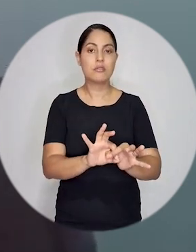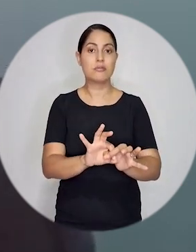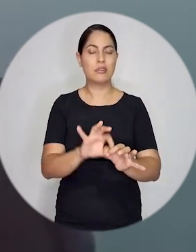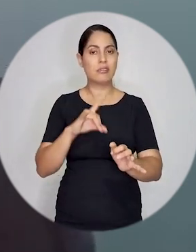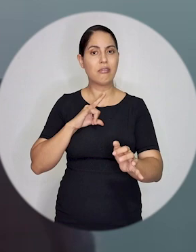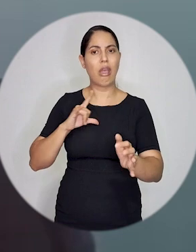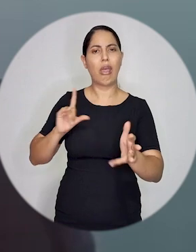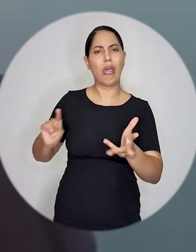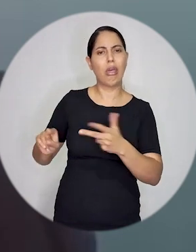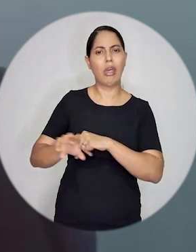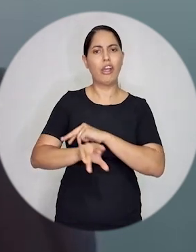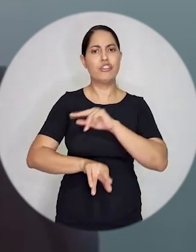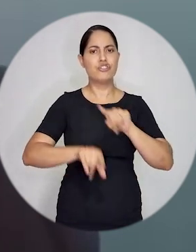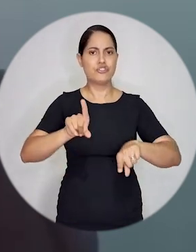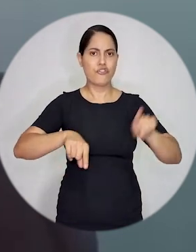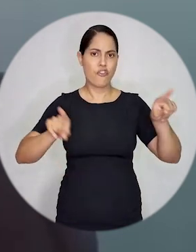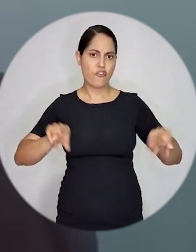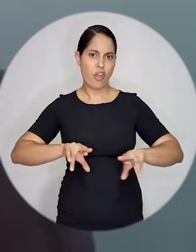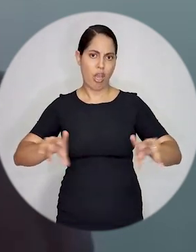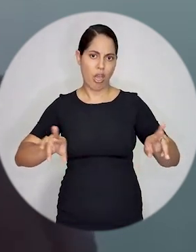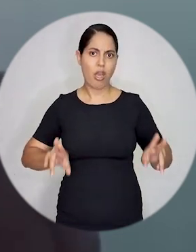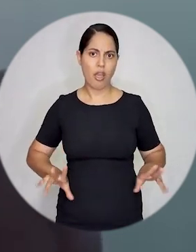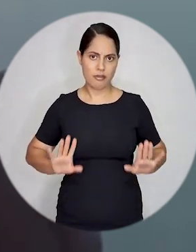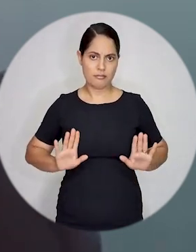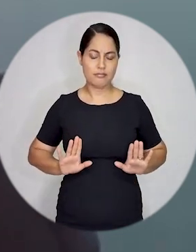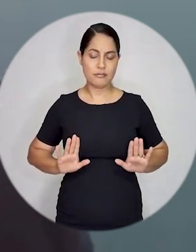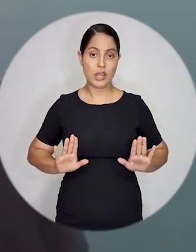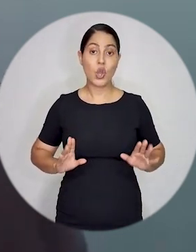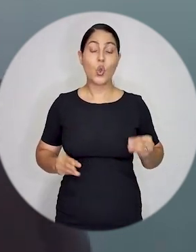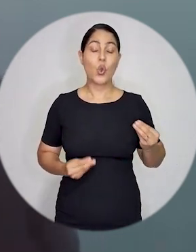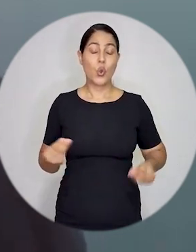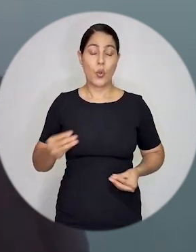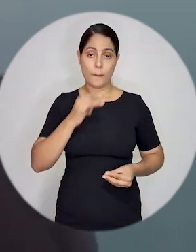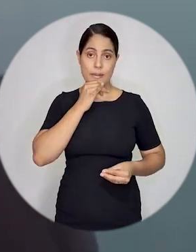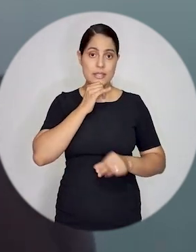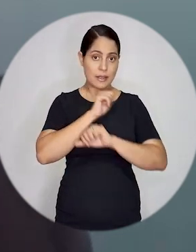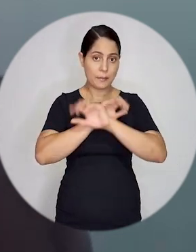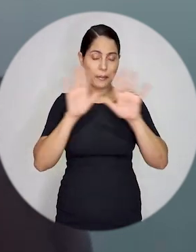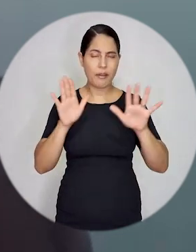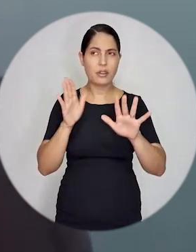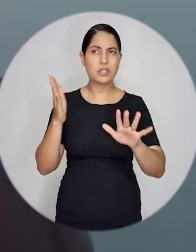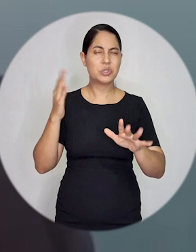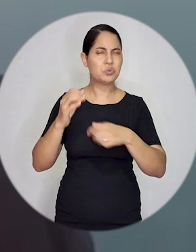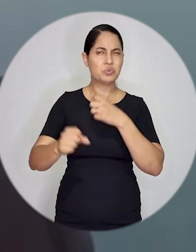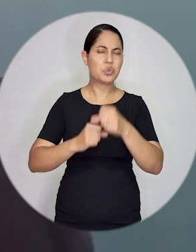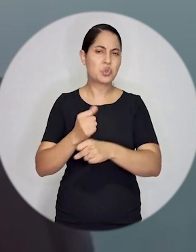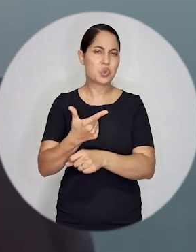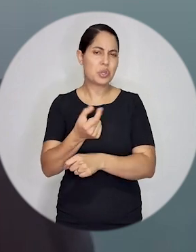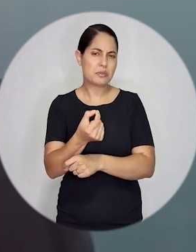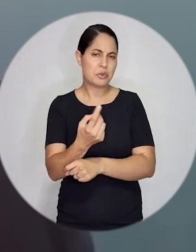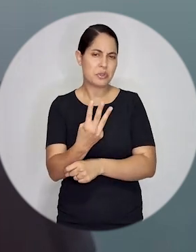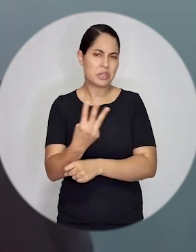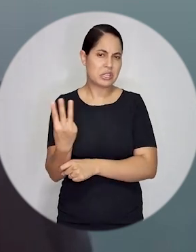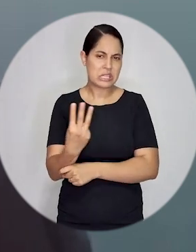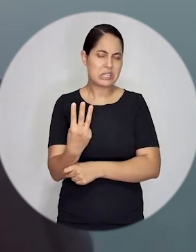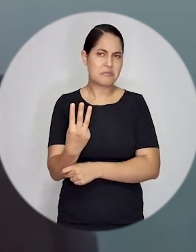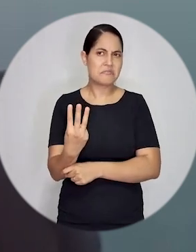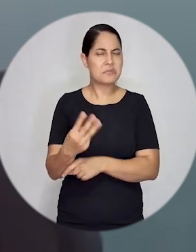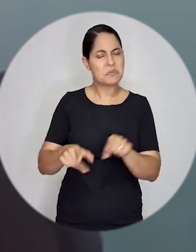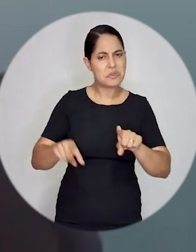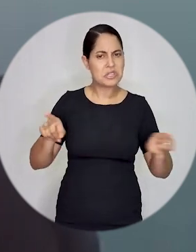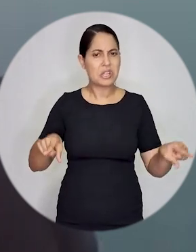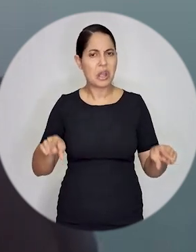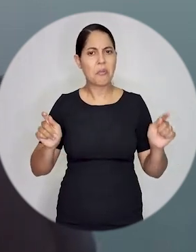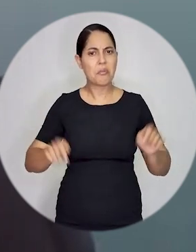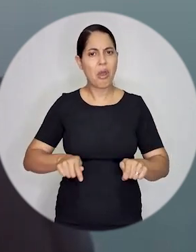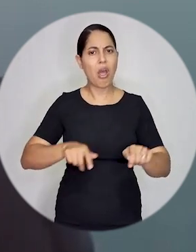possíveis realizações de investimentos massivos, mesmo que não fosse em 2033, né, possam ser